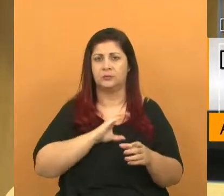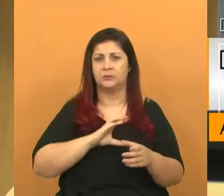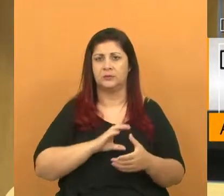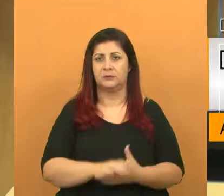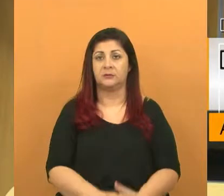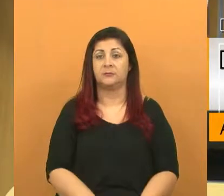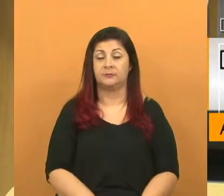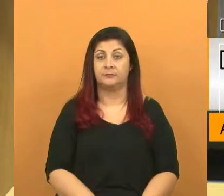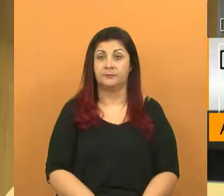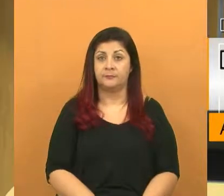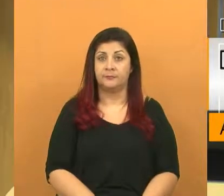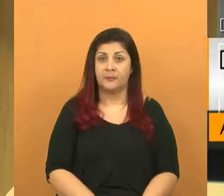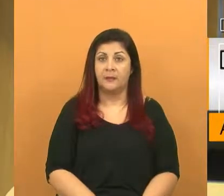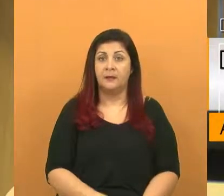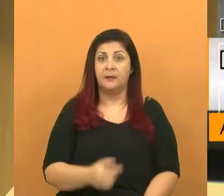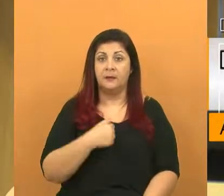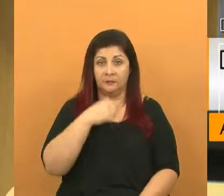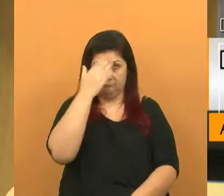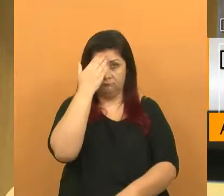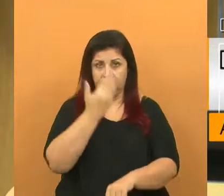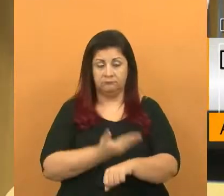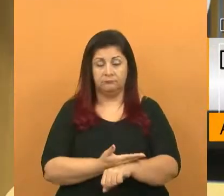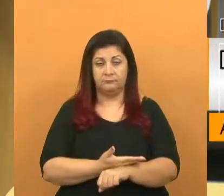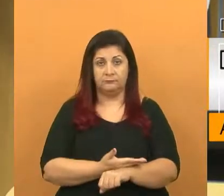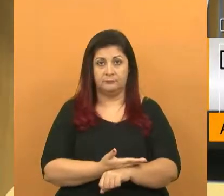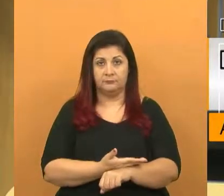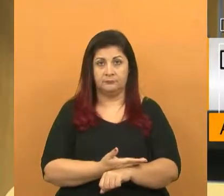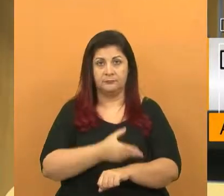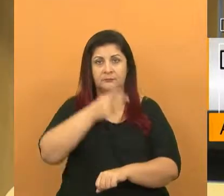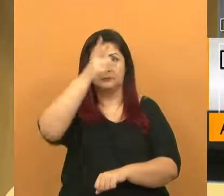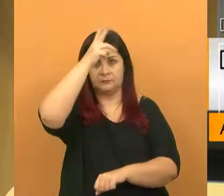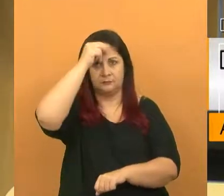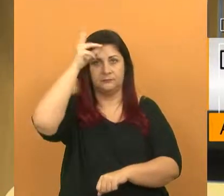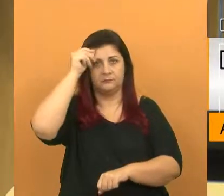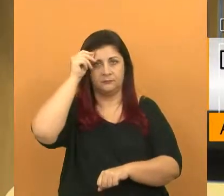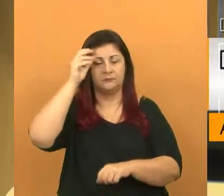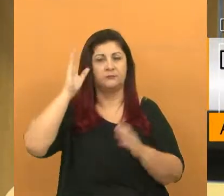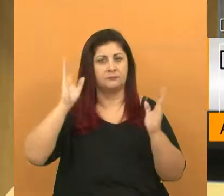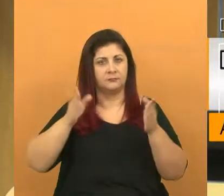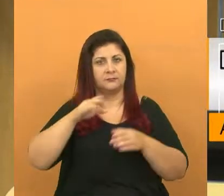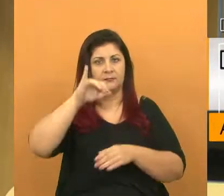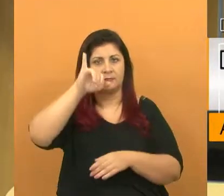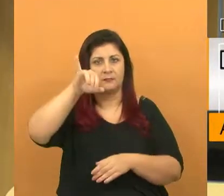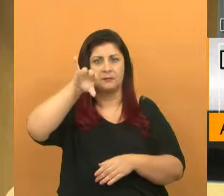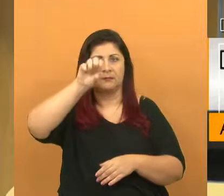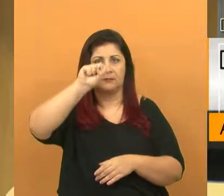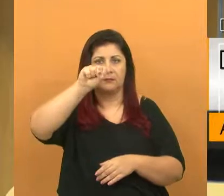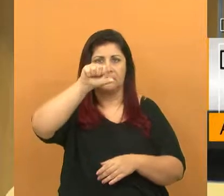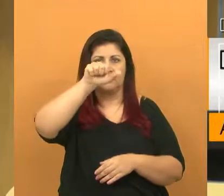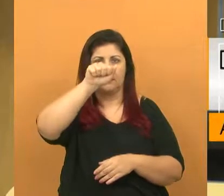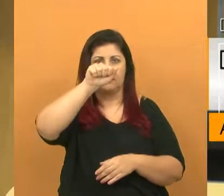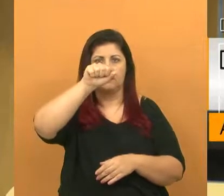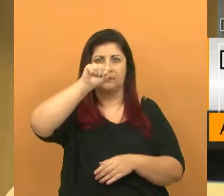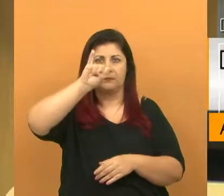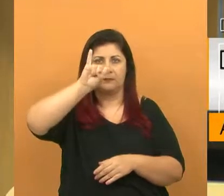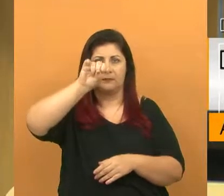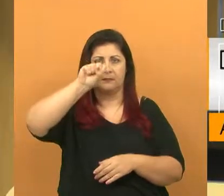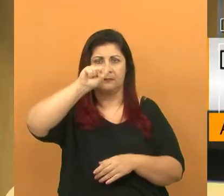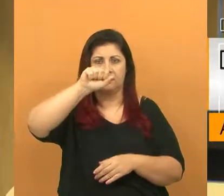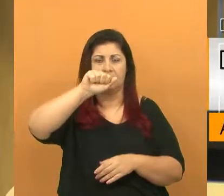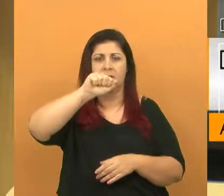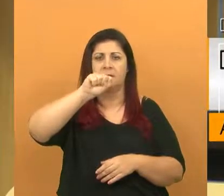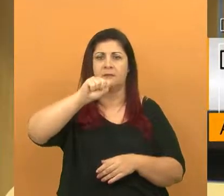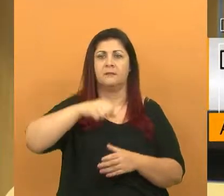eu tenho certeza com esse prefeito isaías santana vai da escritura vai recorrer usar